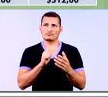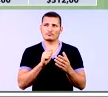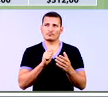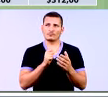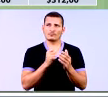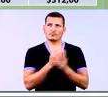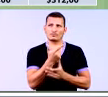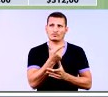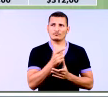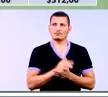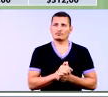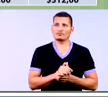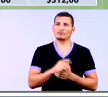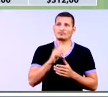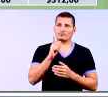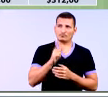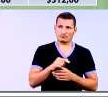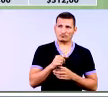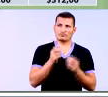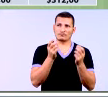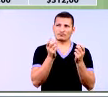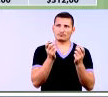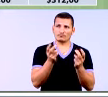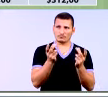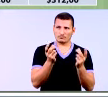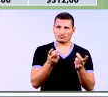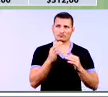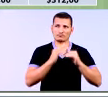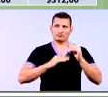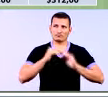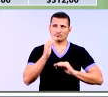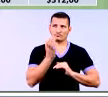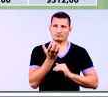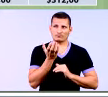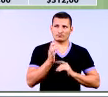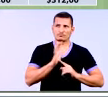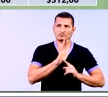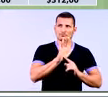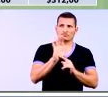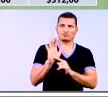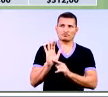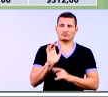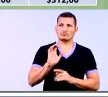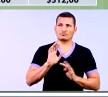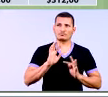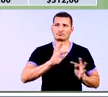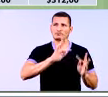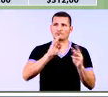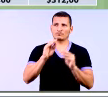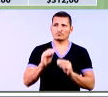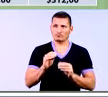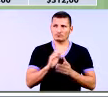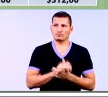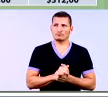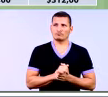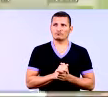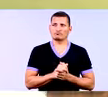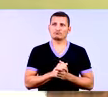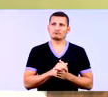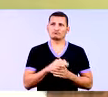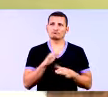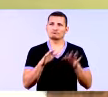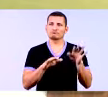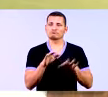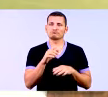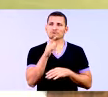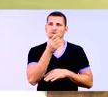que o vendedor quer mostrar para todo mundo, né? Ó. Professor, e muitas vezes não se fala nem desse número depois do